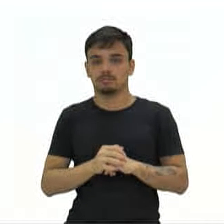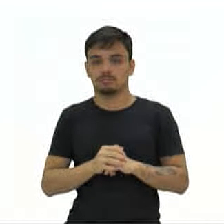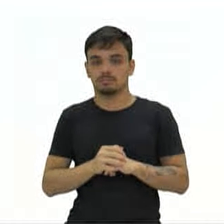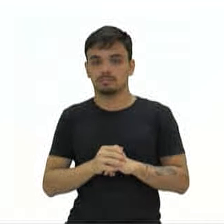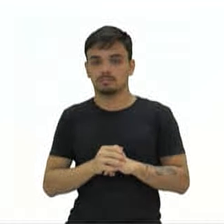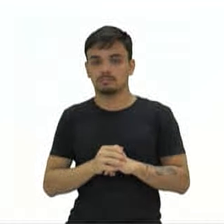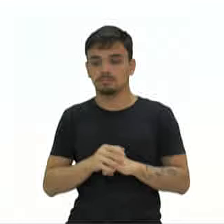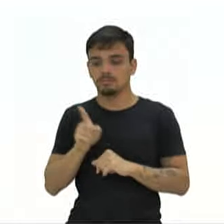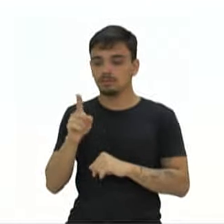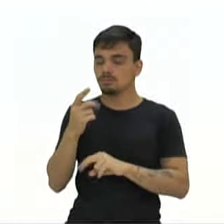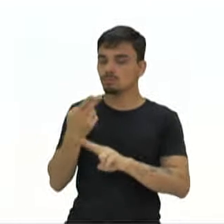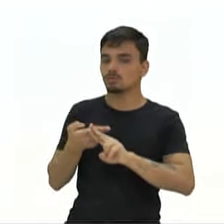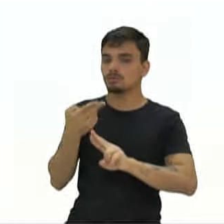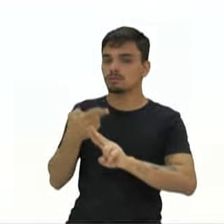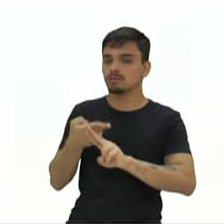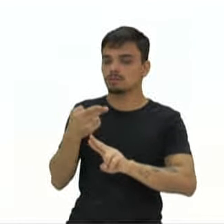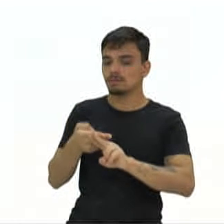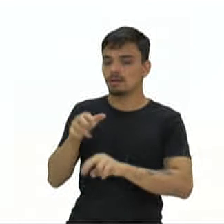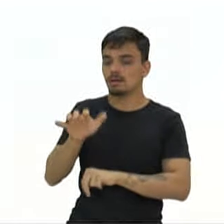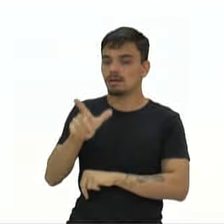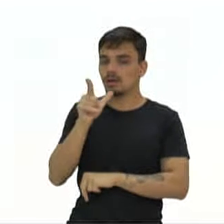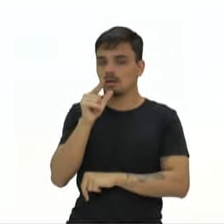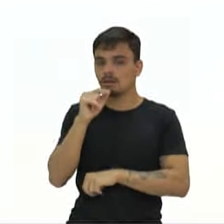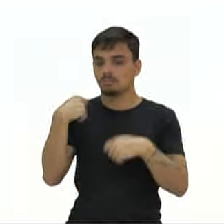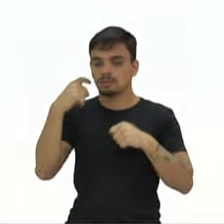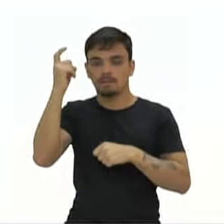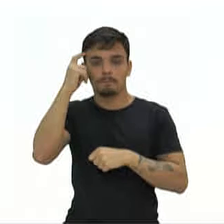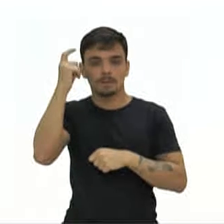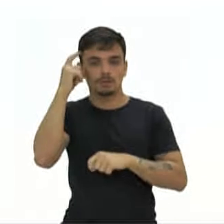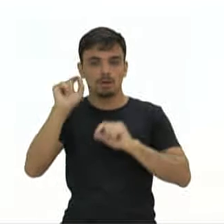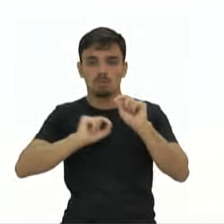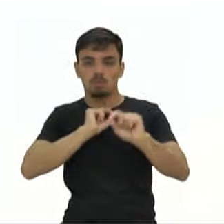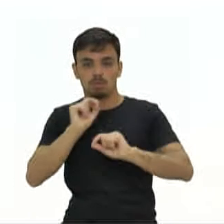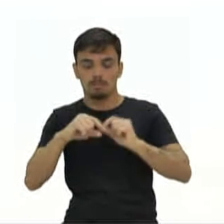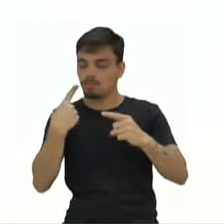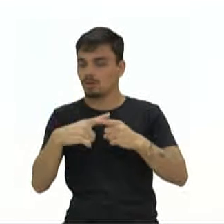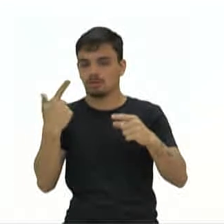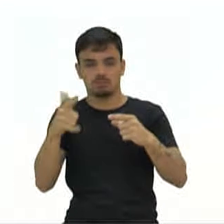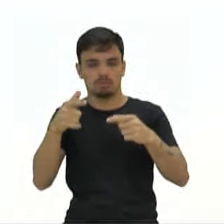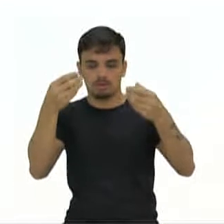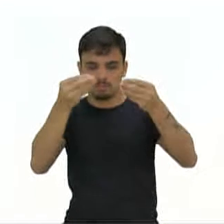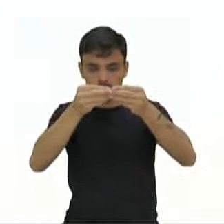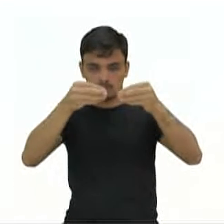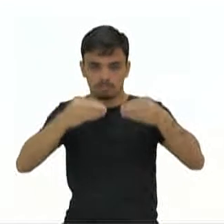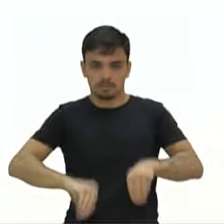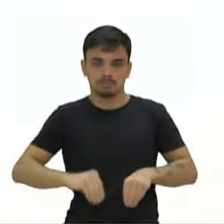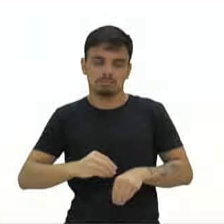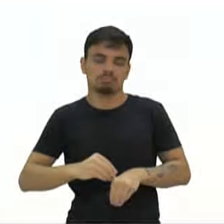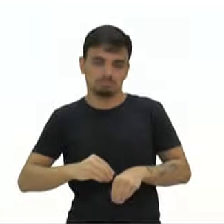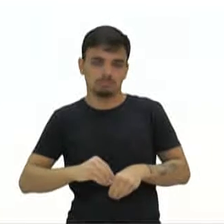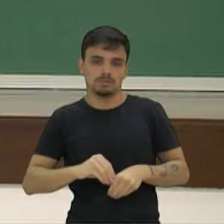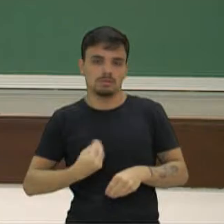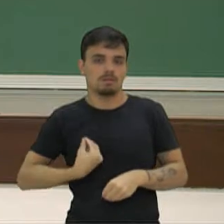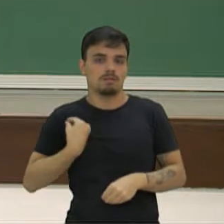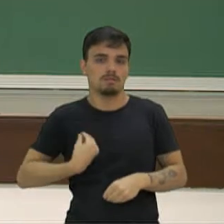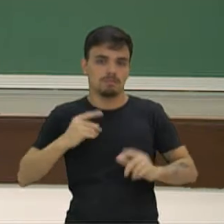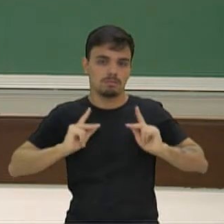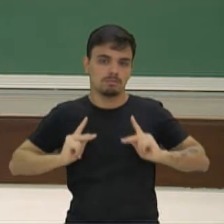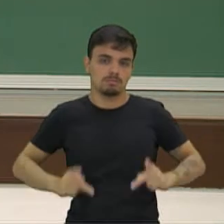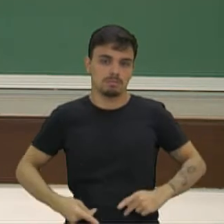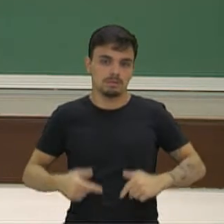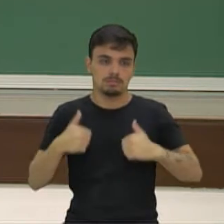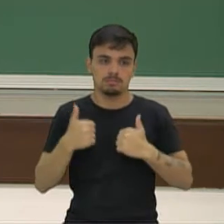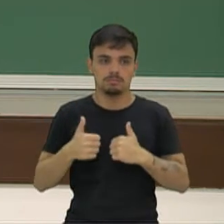bem precisa ser pensado para que não prejudique a vida humana, né?